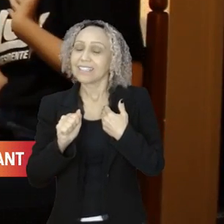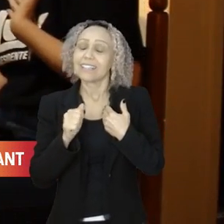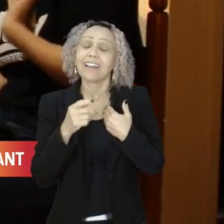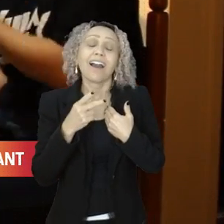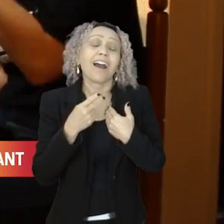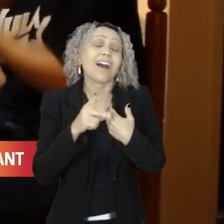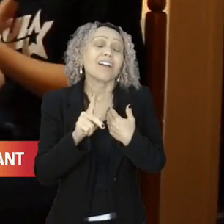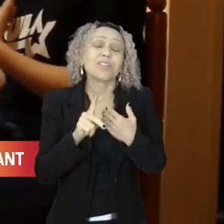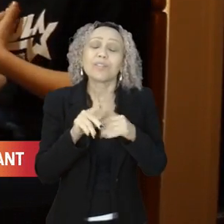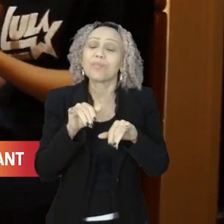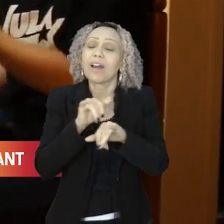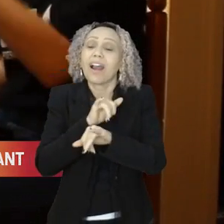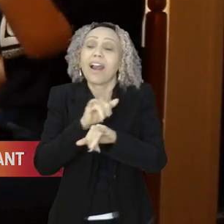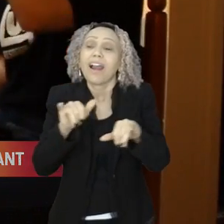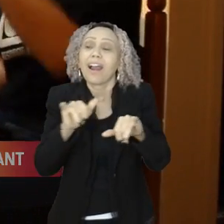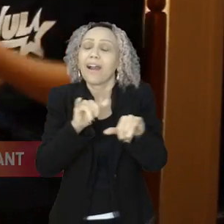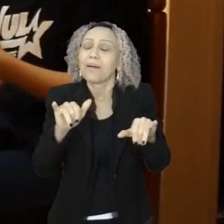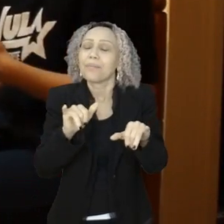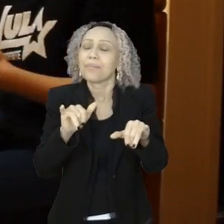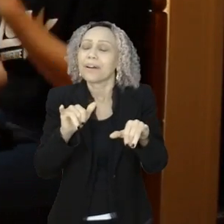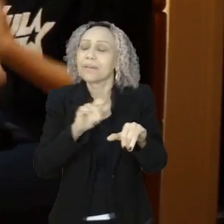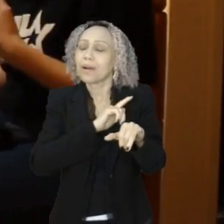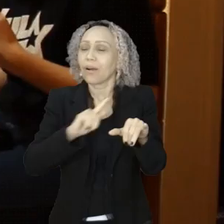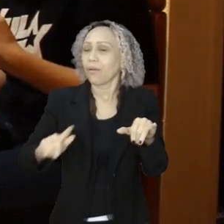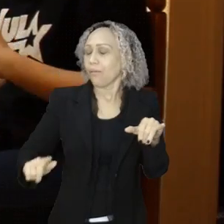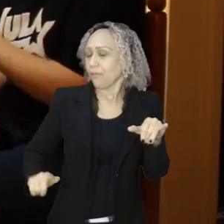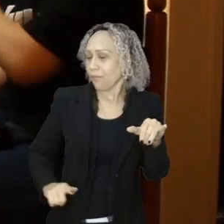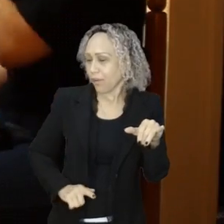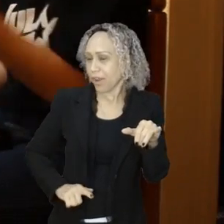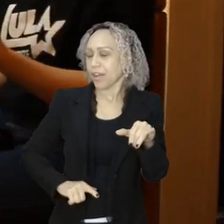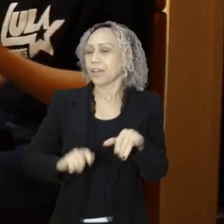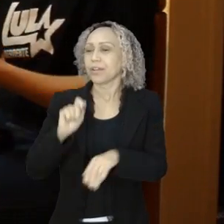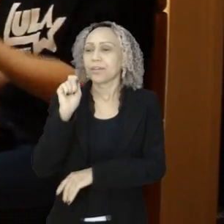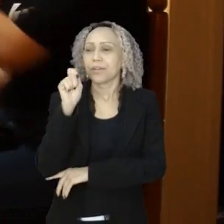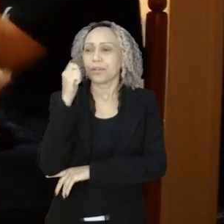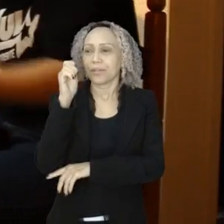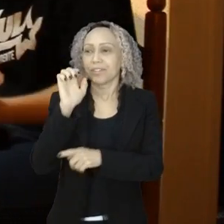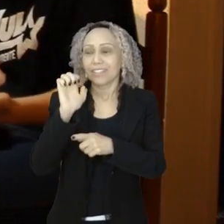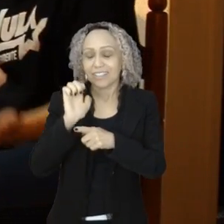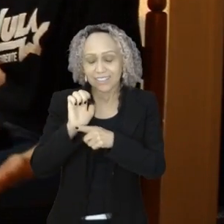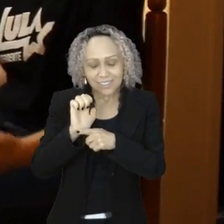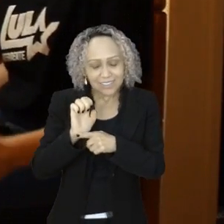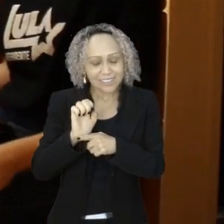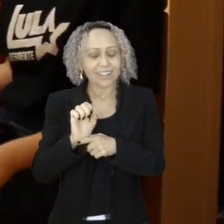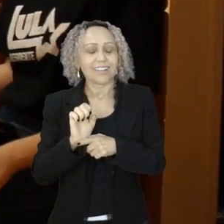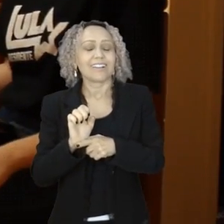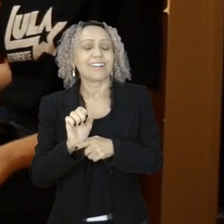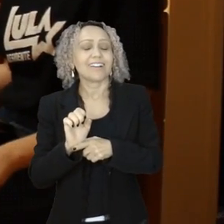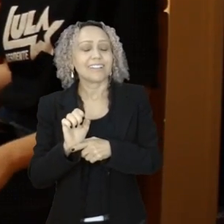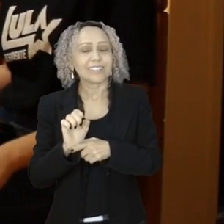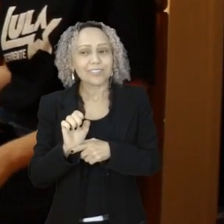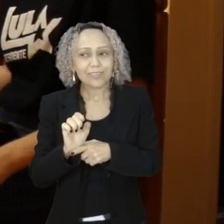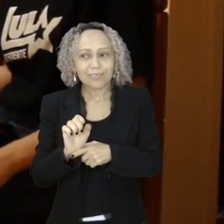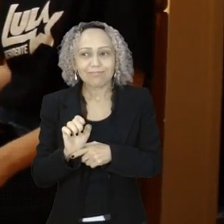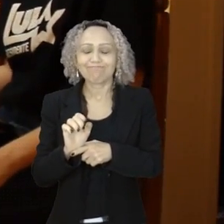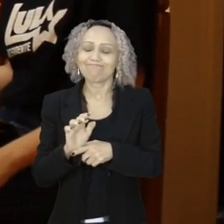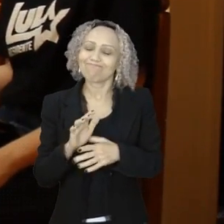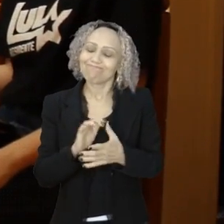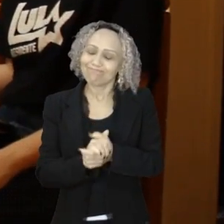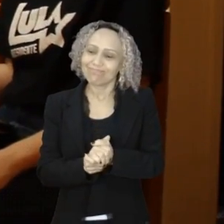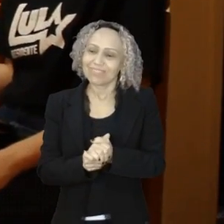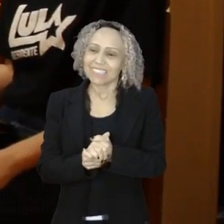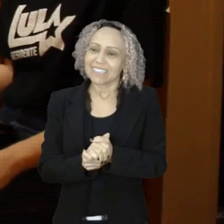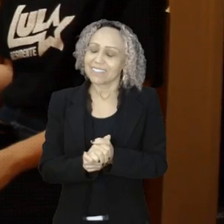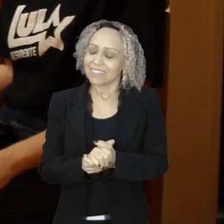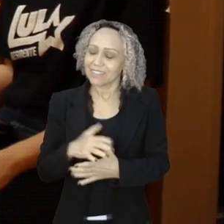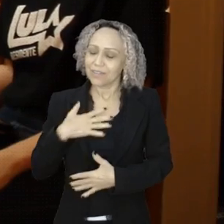para governo do estado do Rio Grande do Sul foi a primeira campanha que eu participei fora da barriga da minha mãe. Então, é um grande prazer estar aqui com o senhor. Ah, igualmente, Maria, que